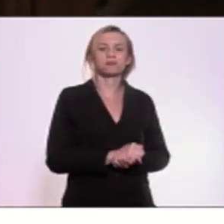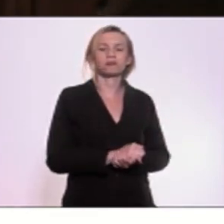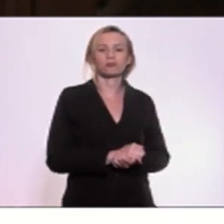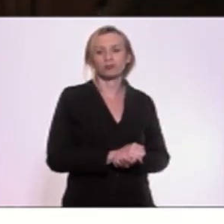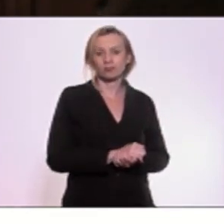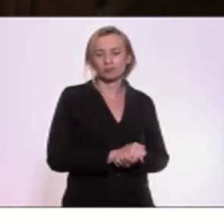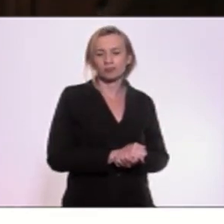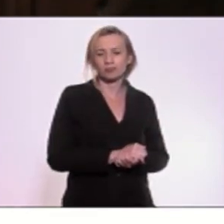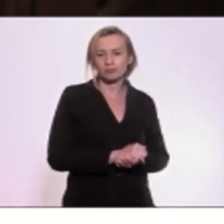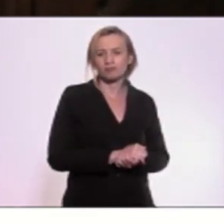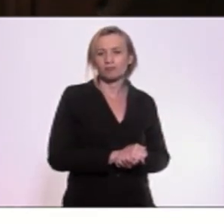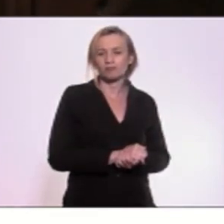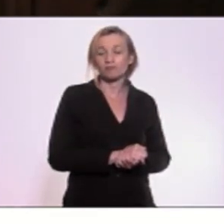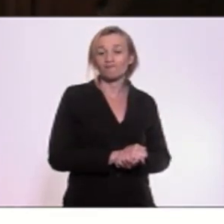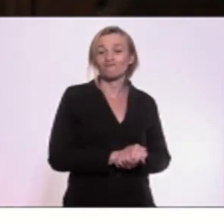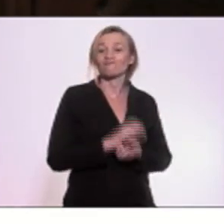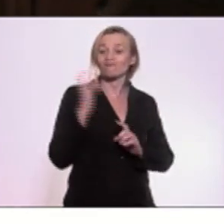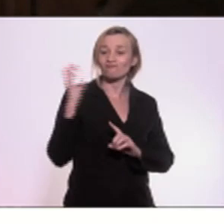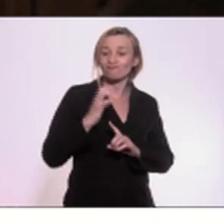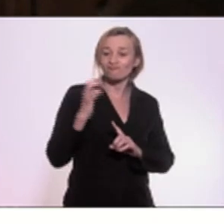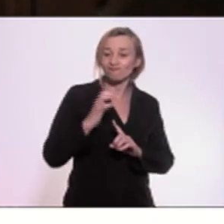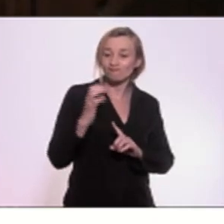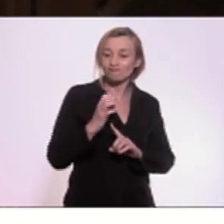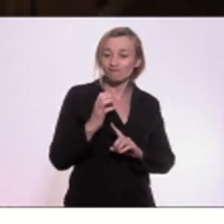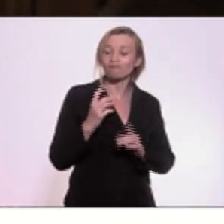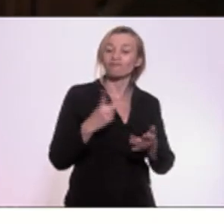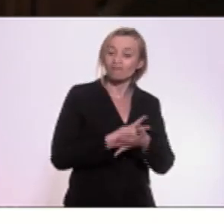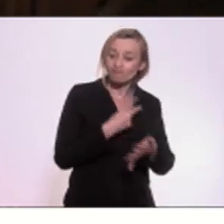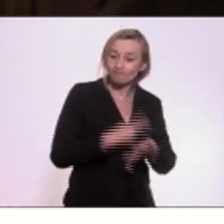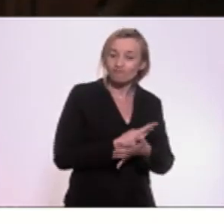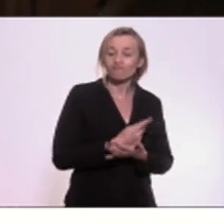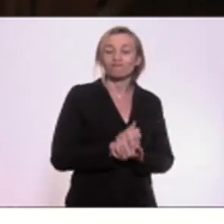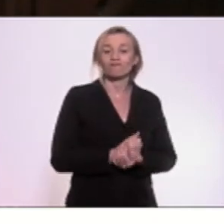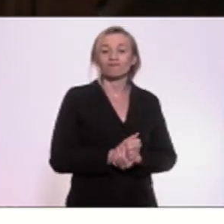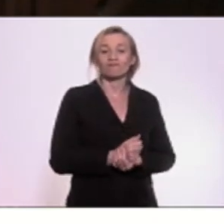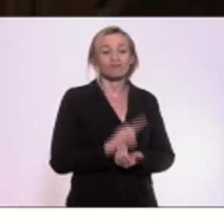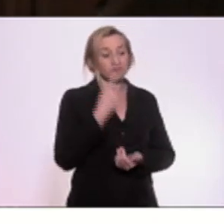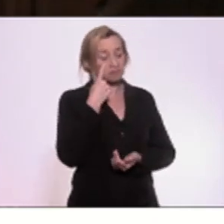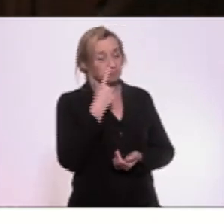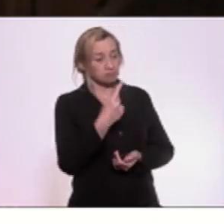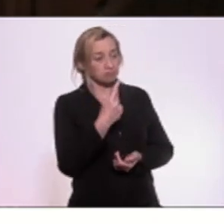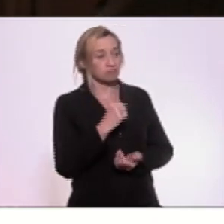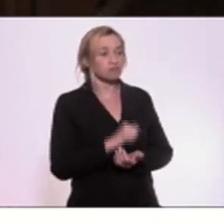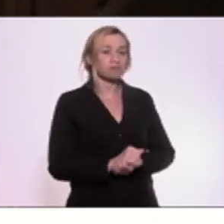uma indução ao erro que ele promove em relação à população, que